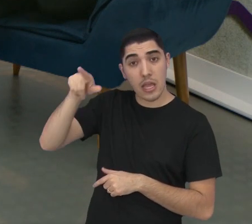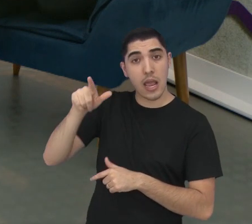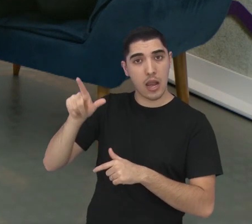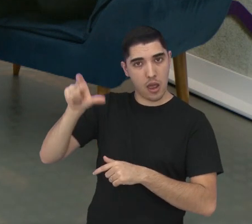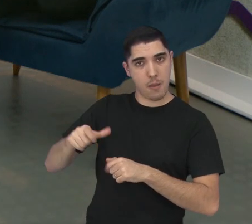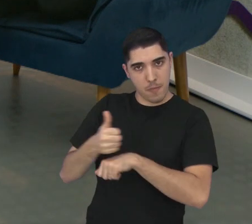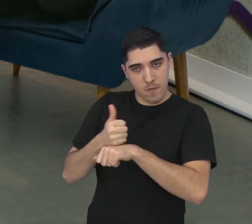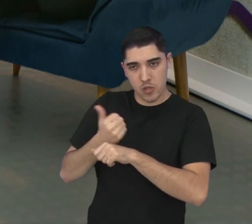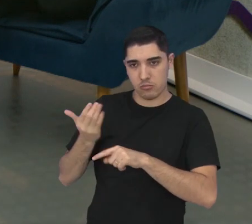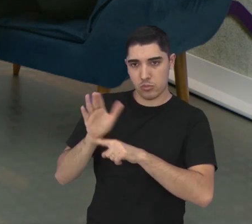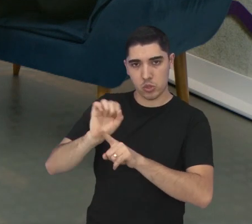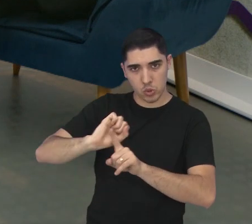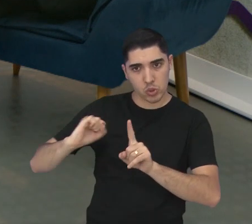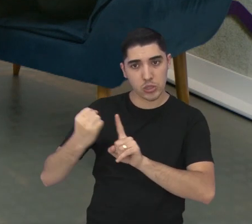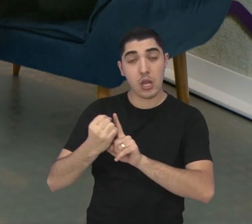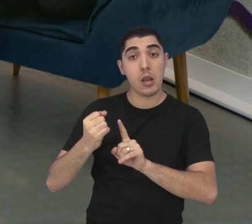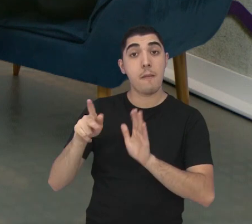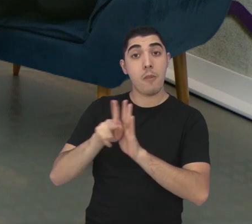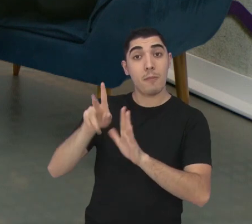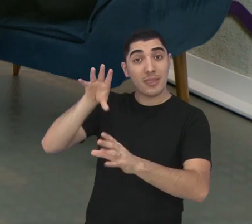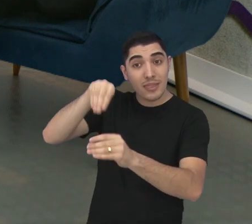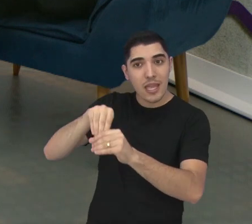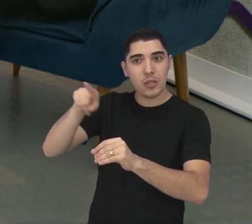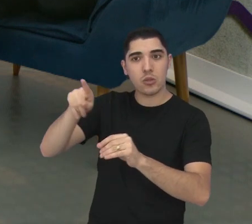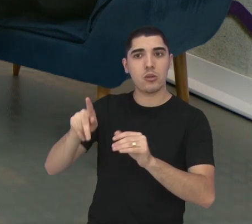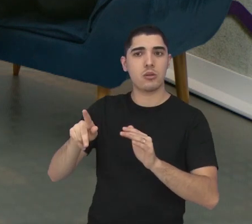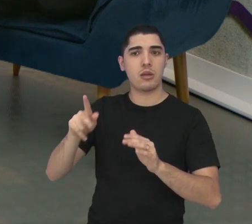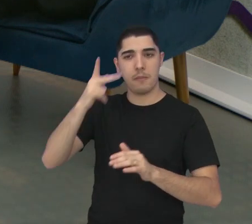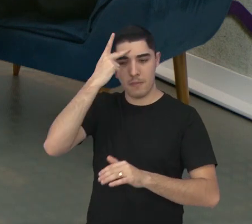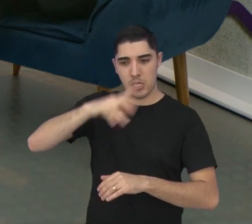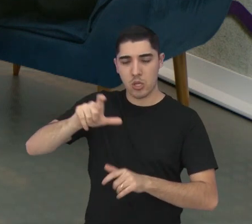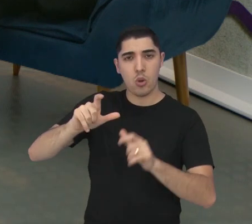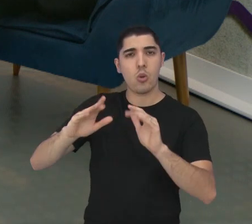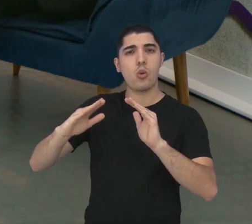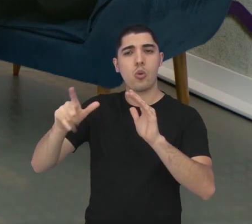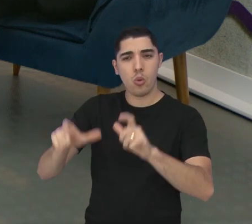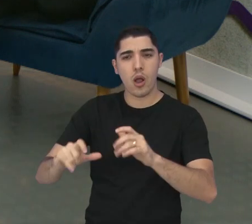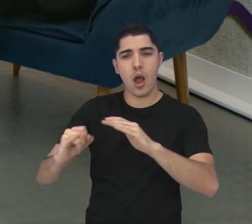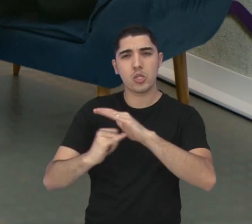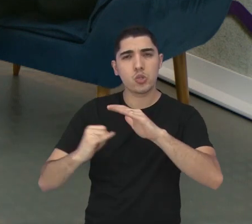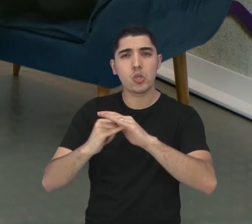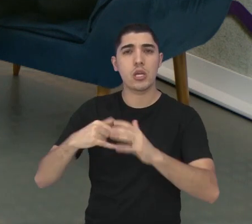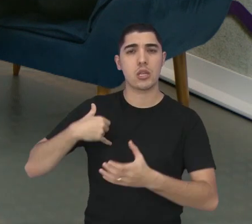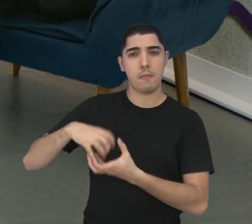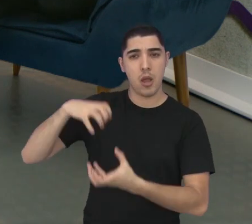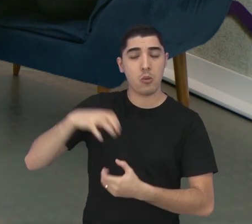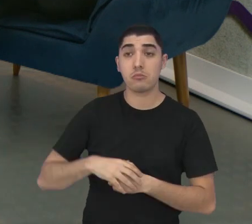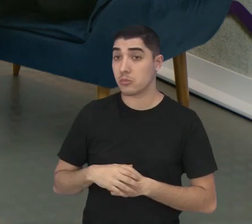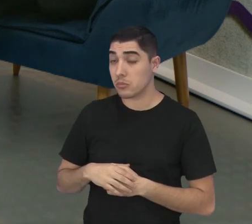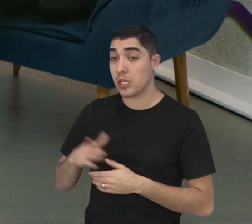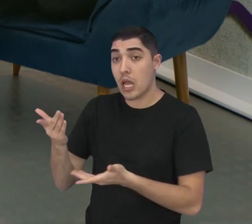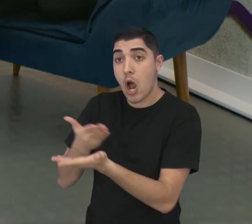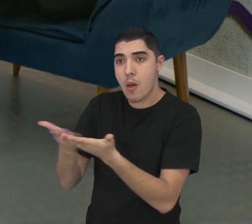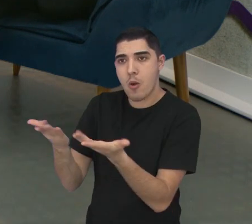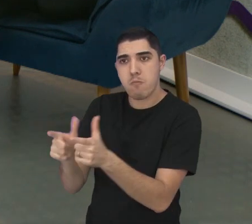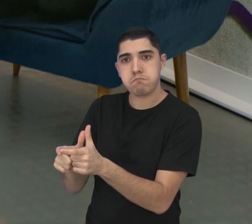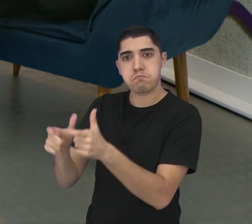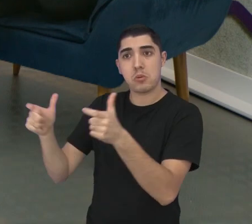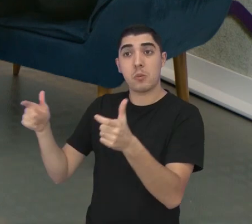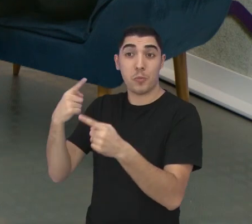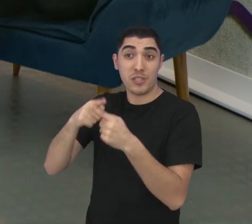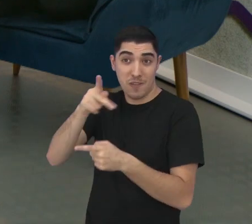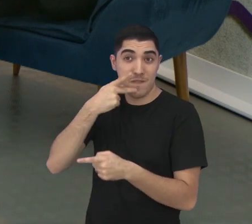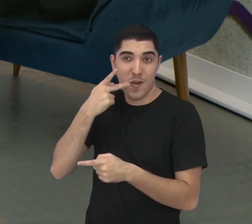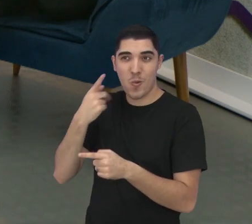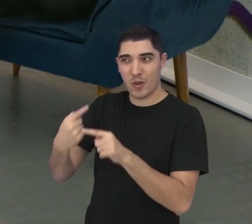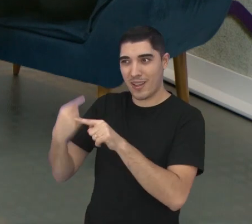social, trabalhou com o assistente social de idosos. Então, muito legal. Que é um setor que está ampliando, né? Sim. A longevidade,